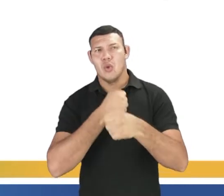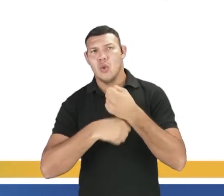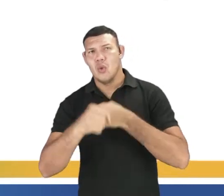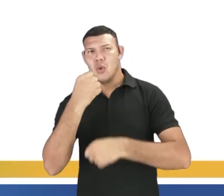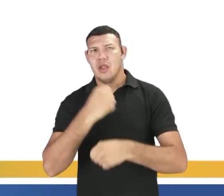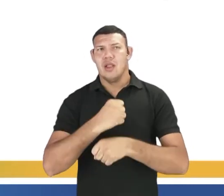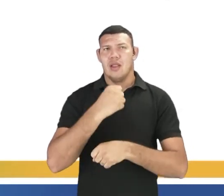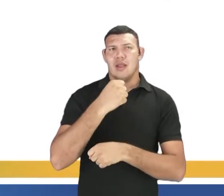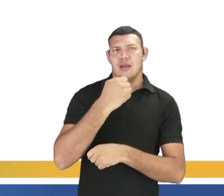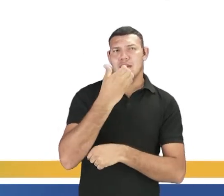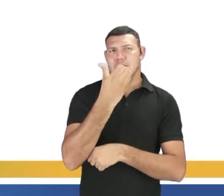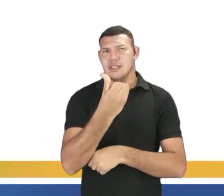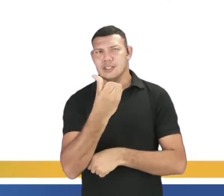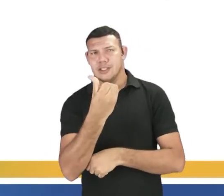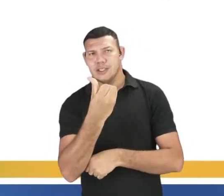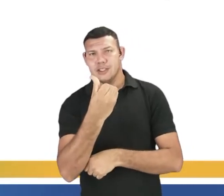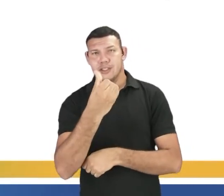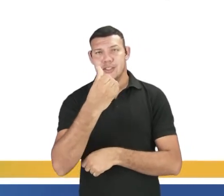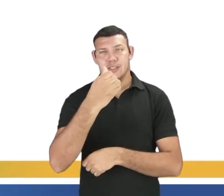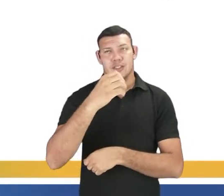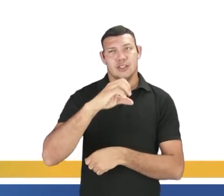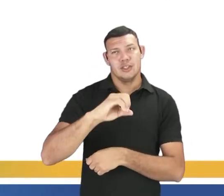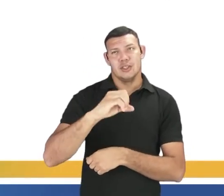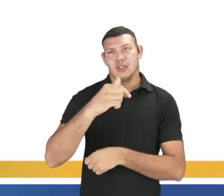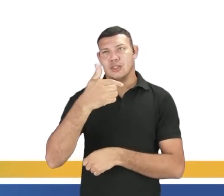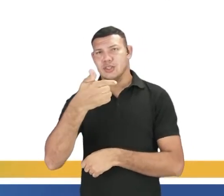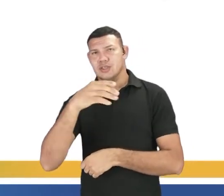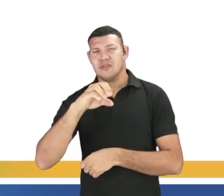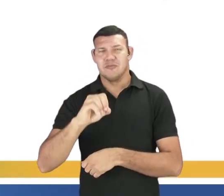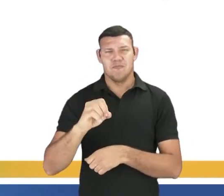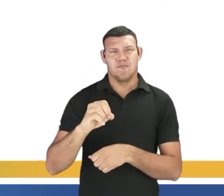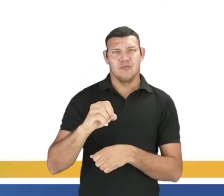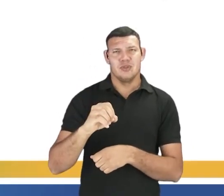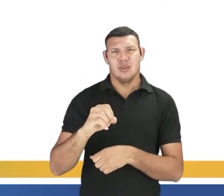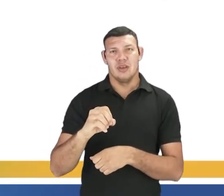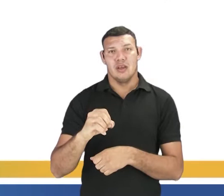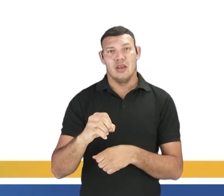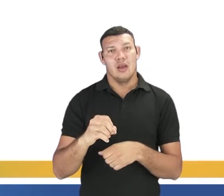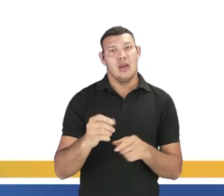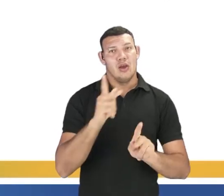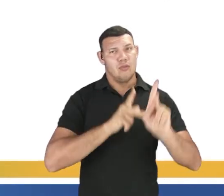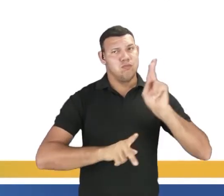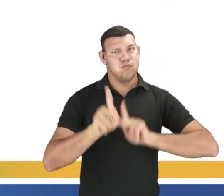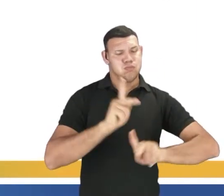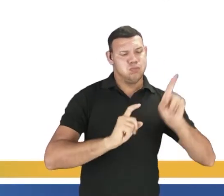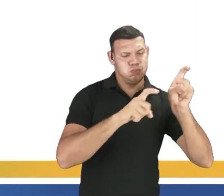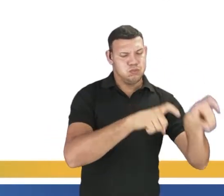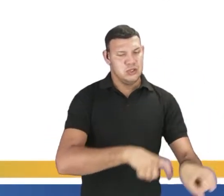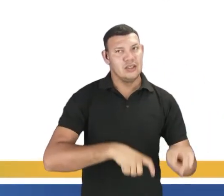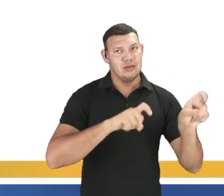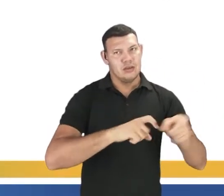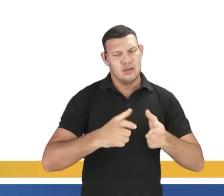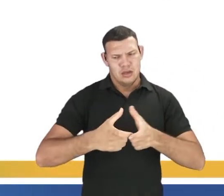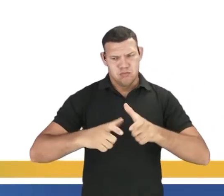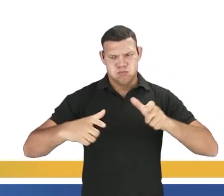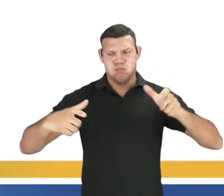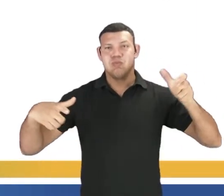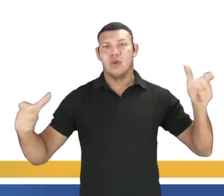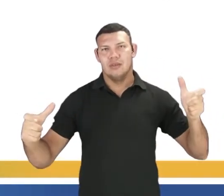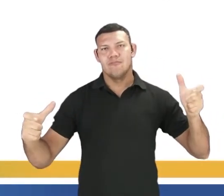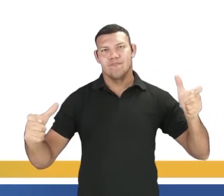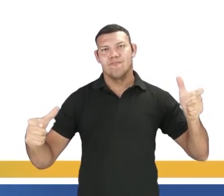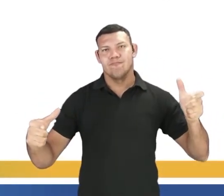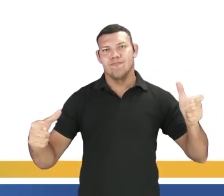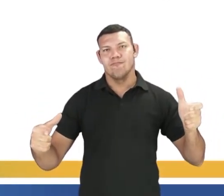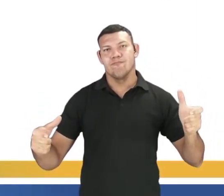maior que a população urbana. Então, em 1940, vejamos pelo esse gráfico aí, que em 1940 a população rural era maior